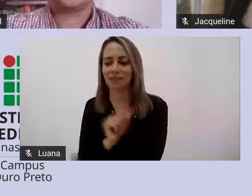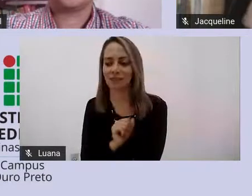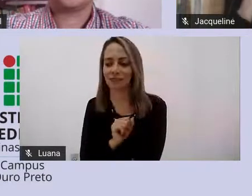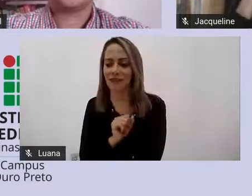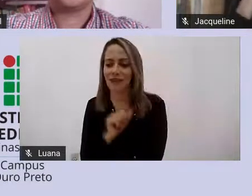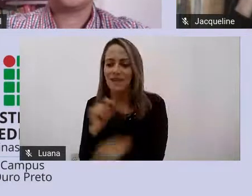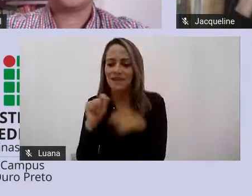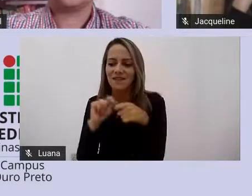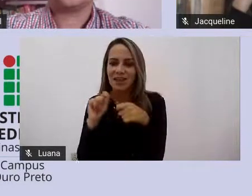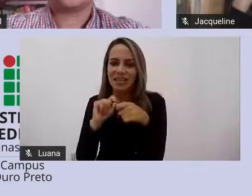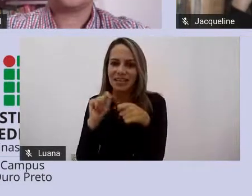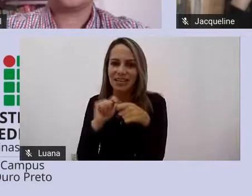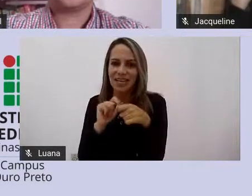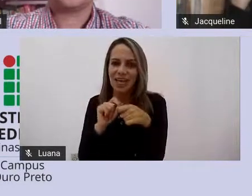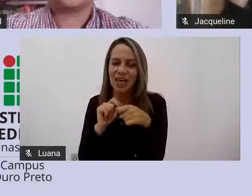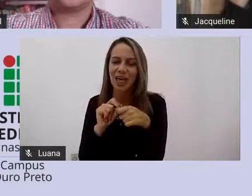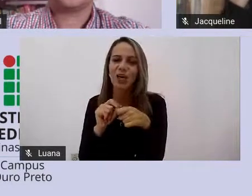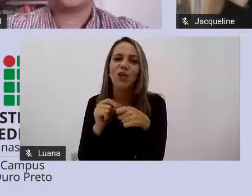compotas,